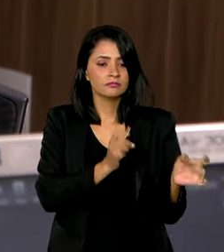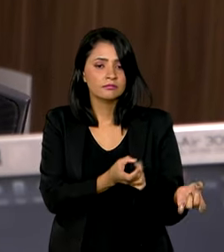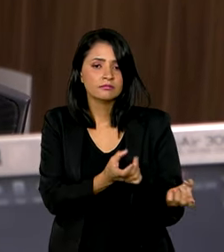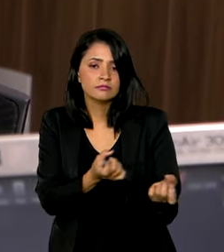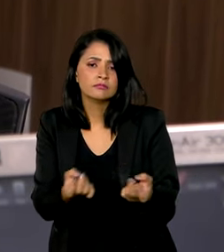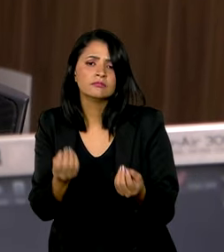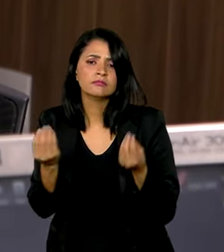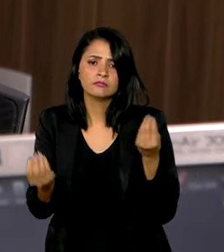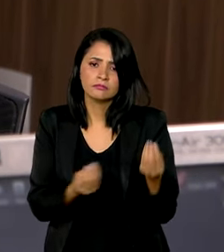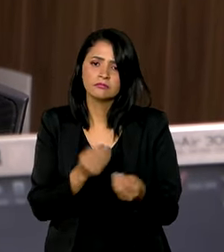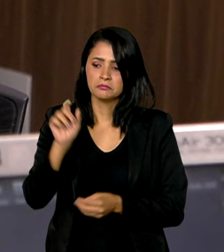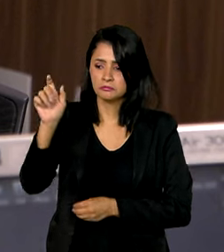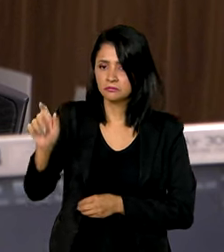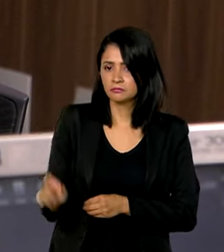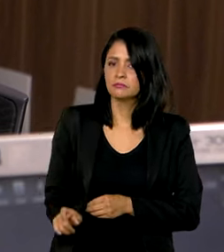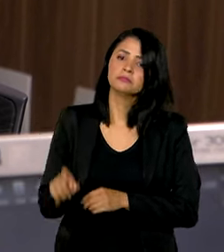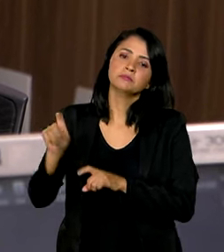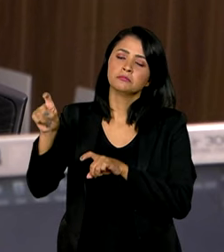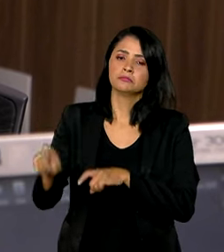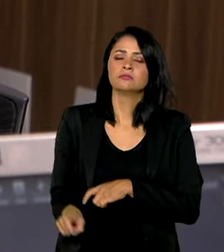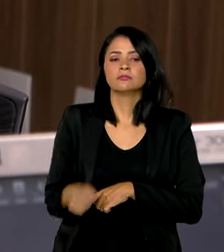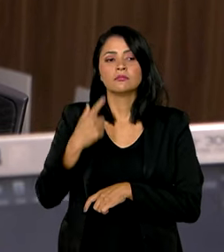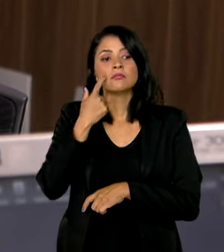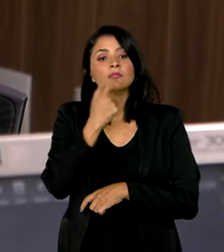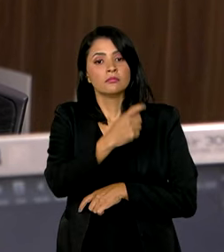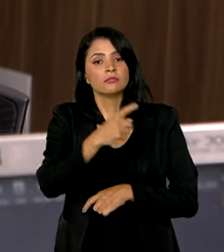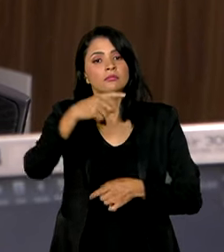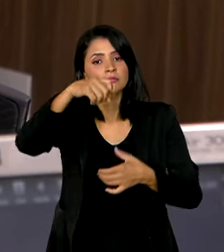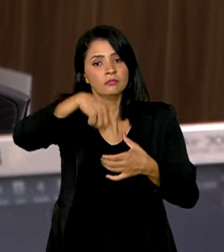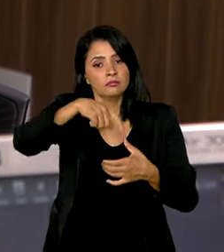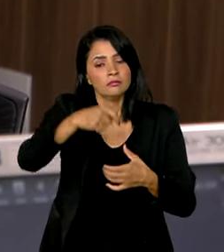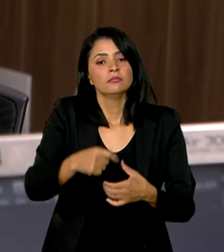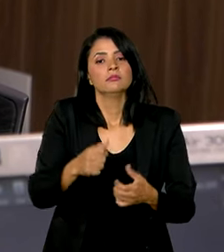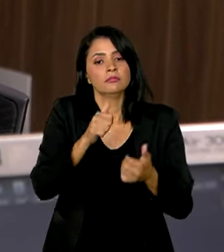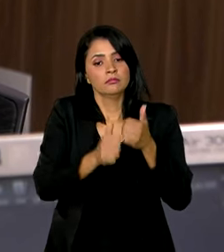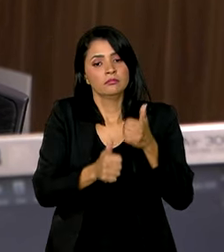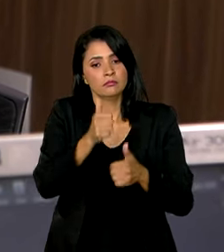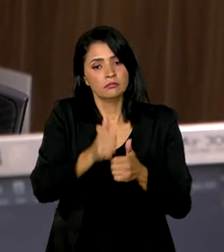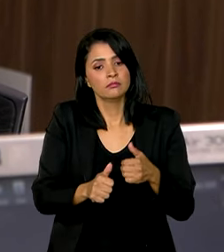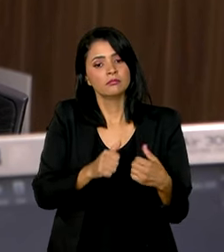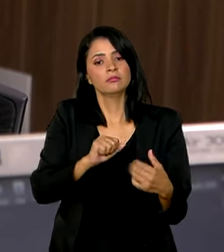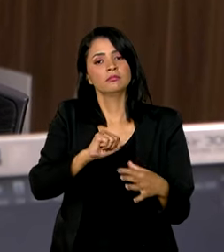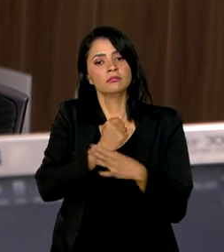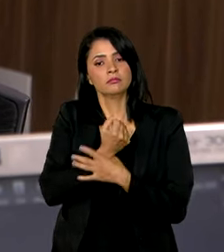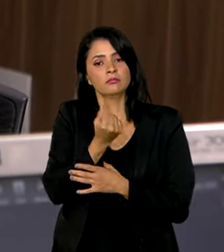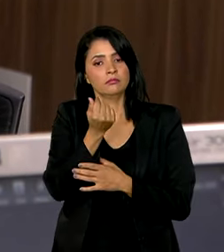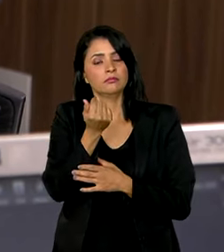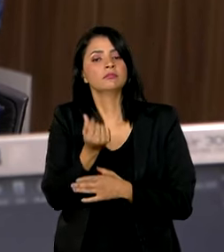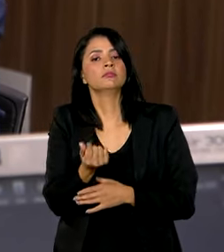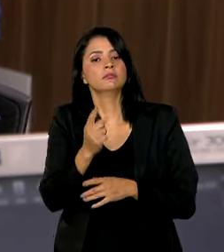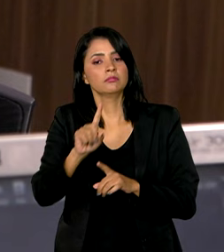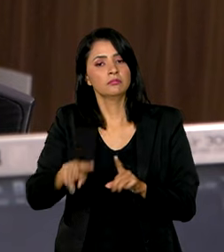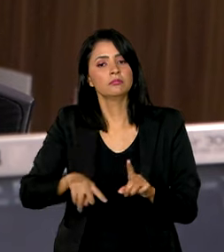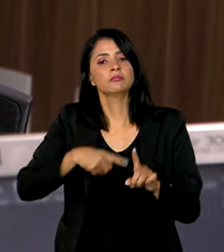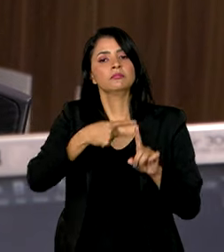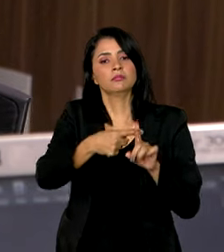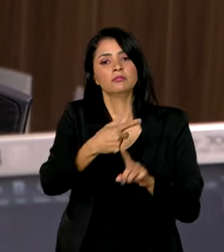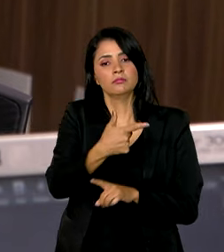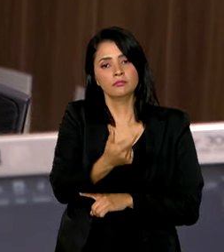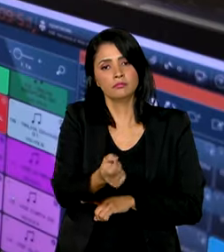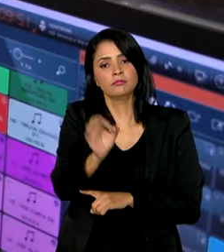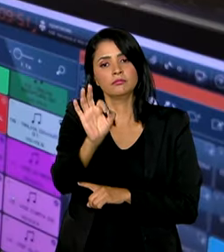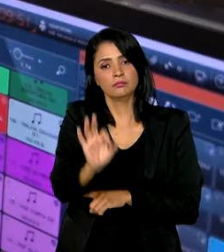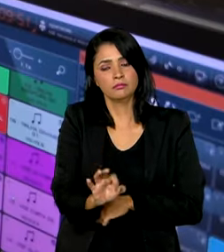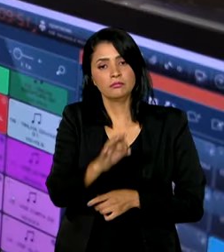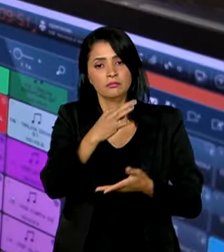isso o agricultor que se interessar em produzir arroz nós vamos garantir além do preço mínimo 20% a mais e